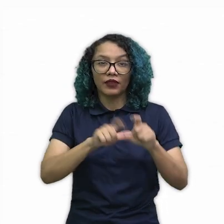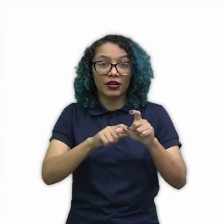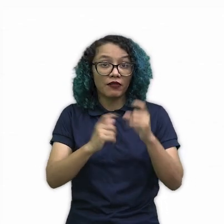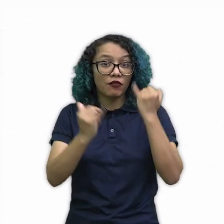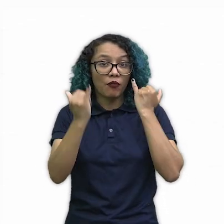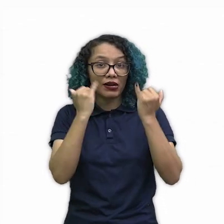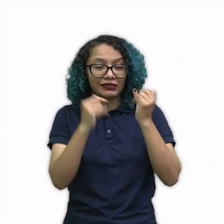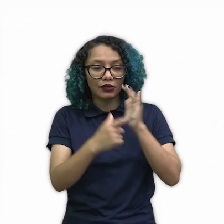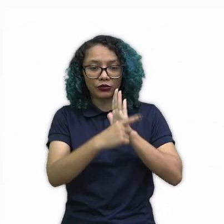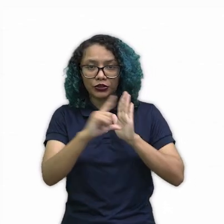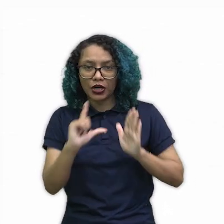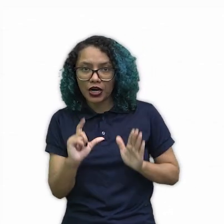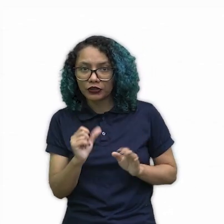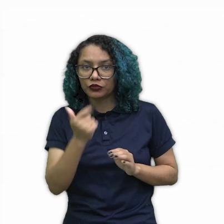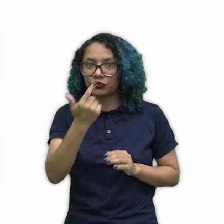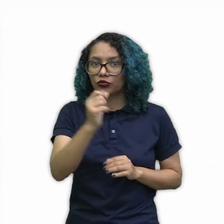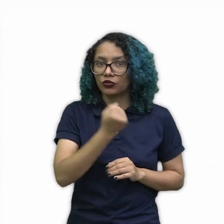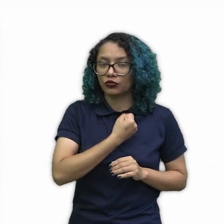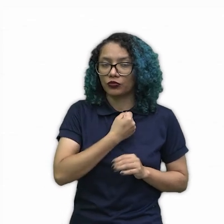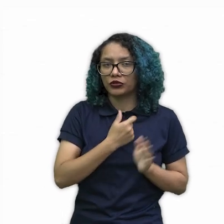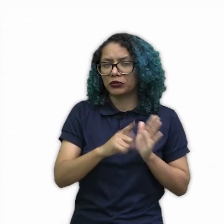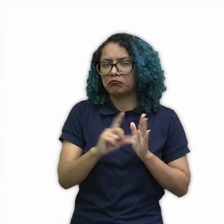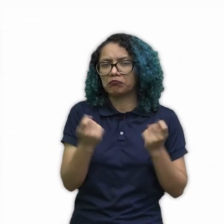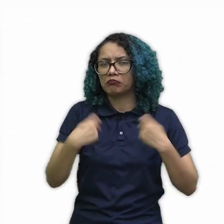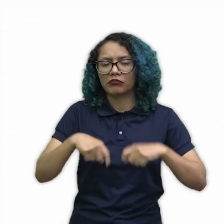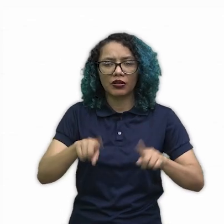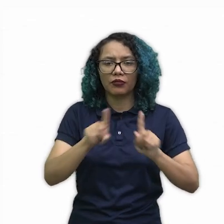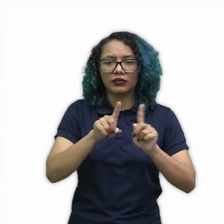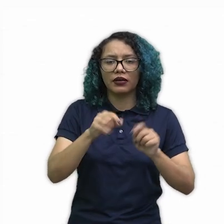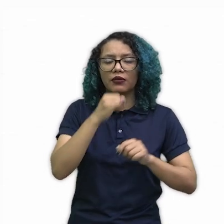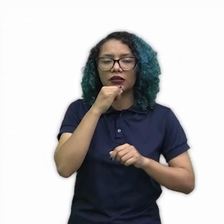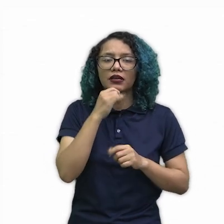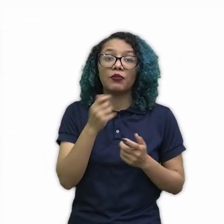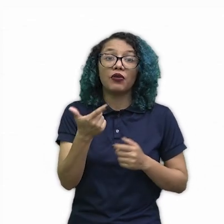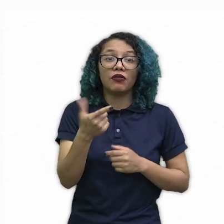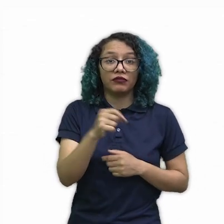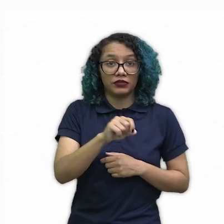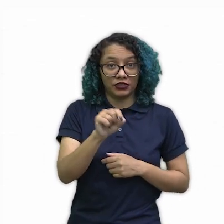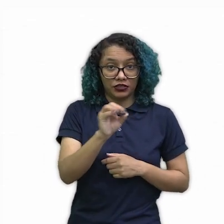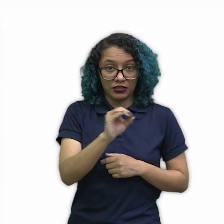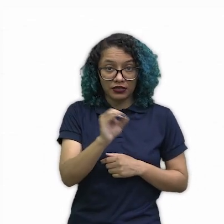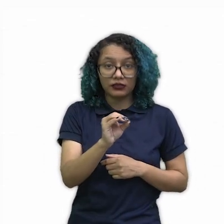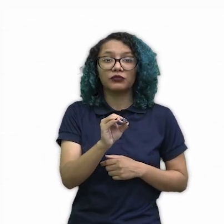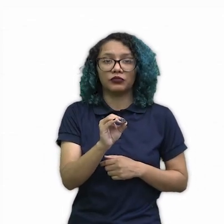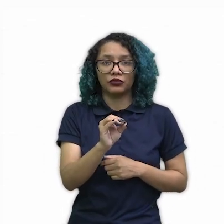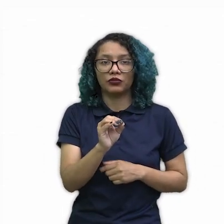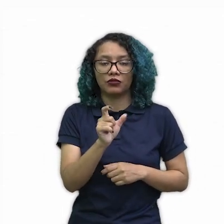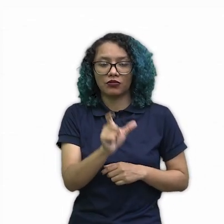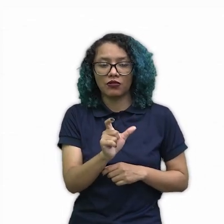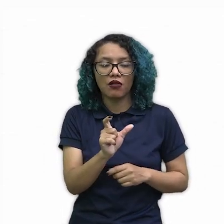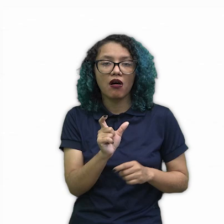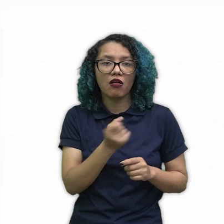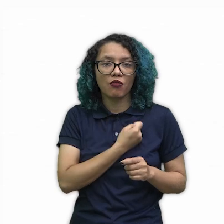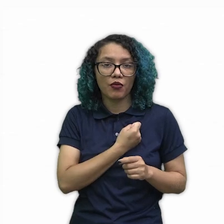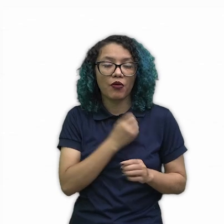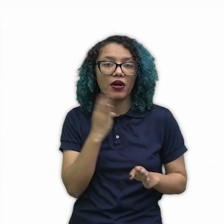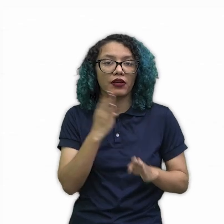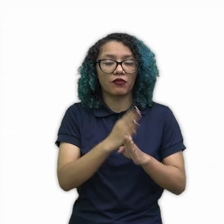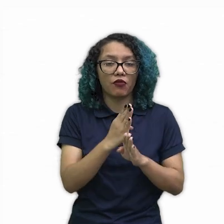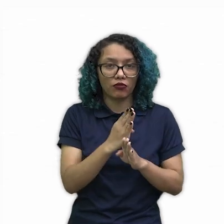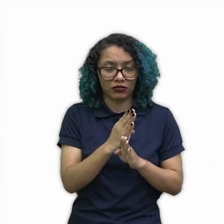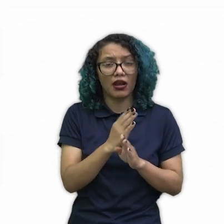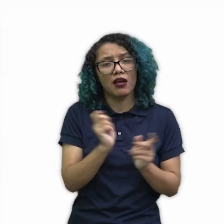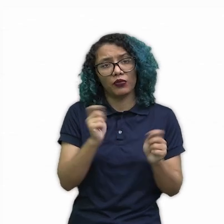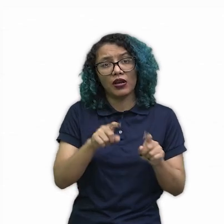termos anteriores. Então eu consigo encontrar, por exemplo, o 20º termo de uma progressão aritmética sem necessariamente